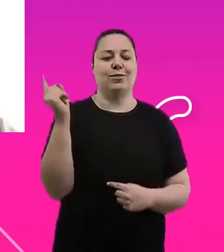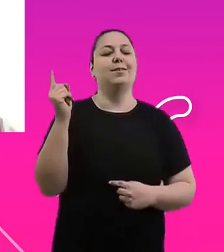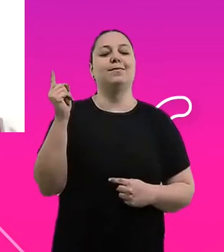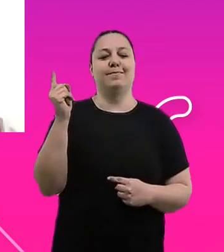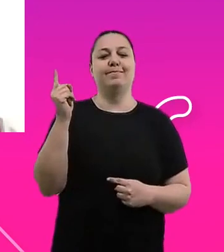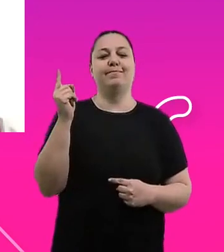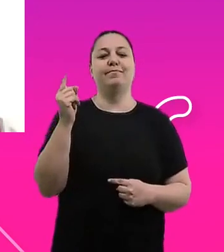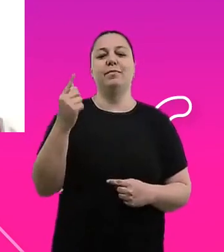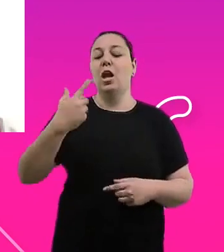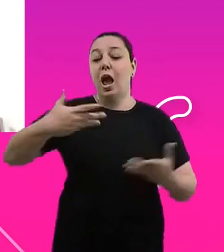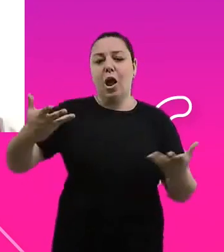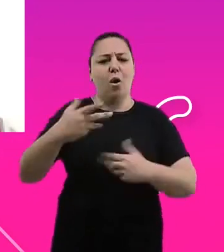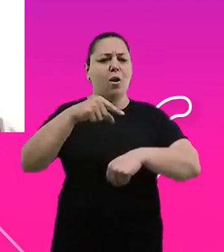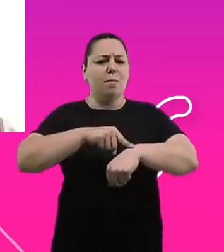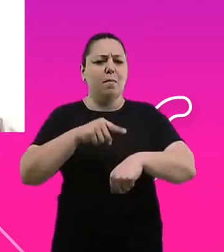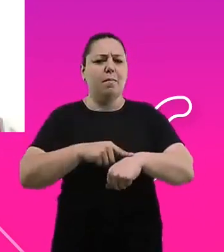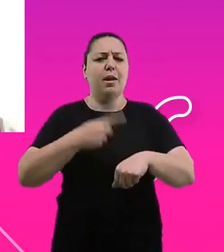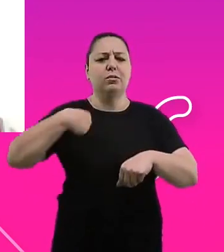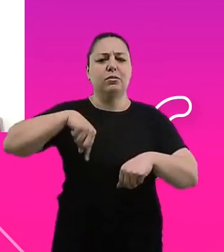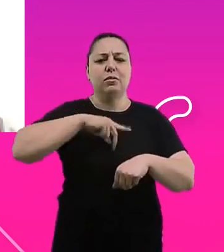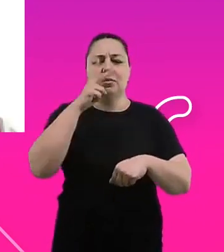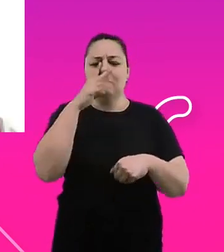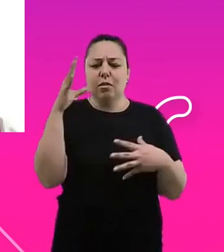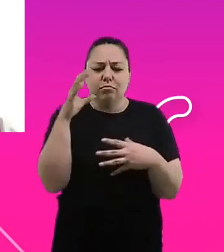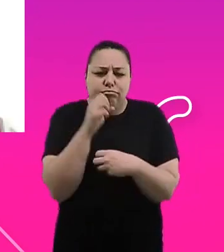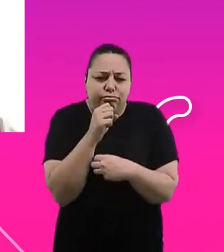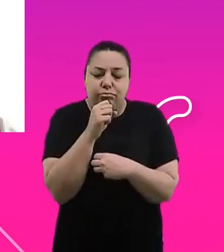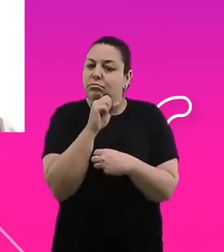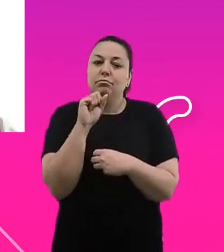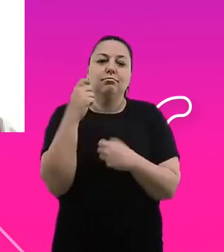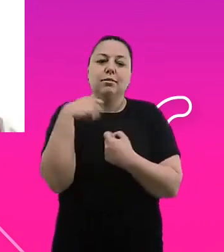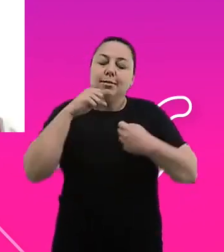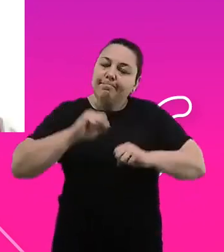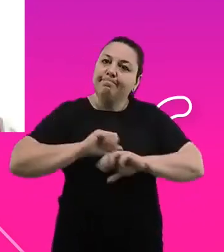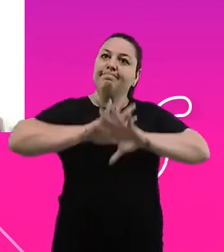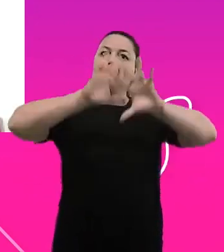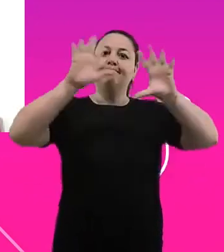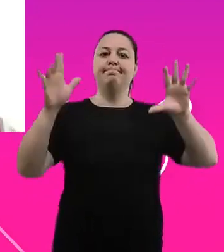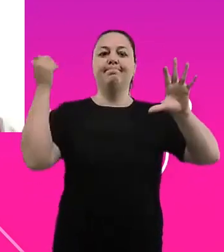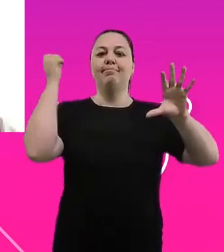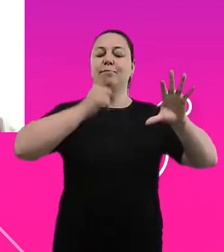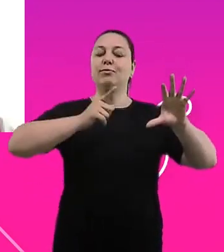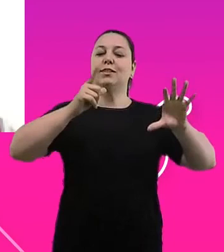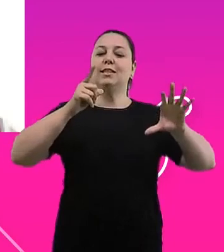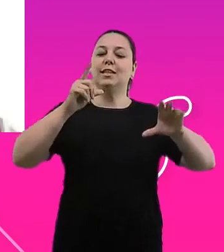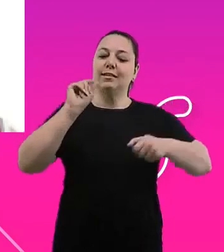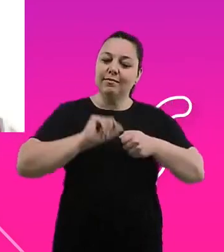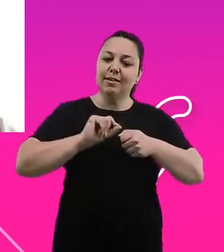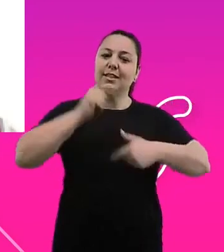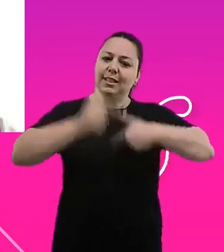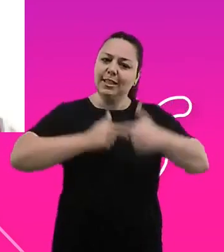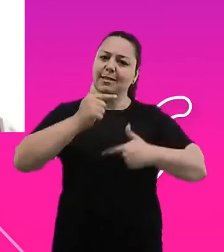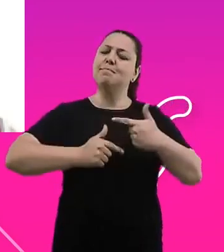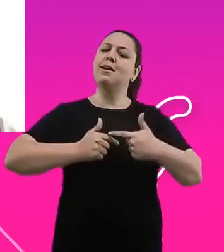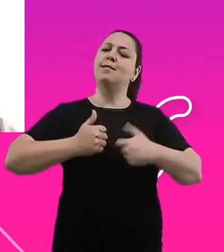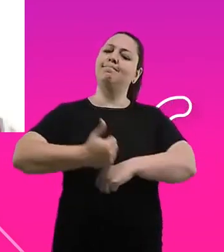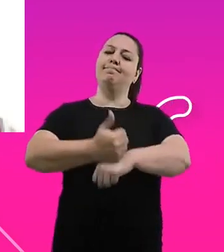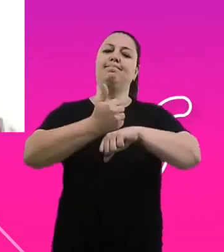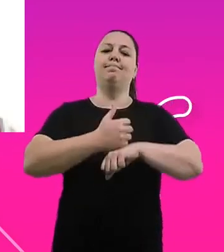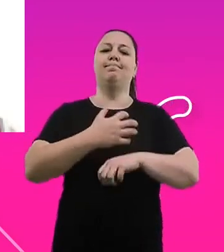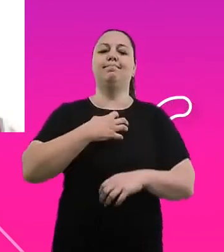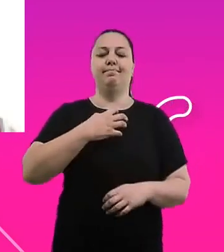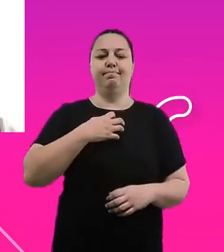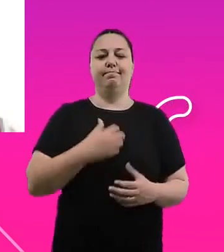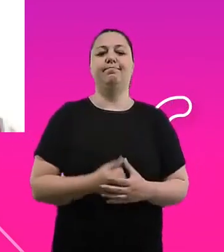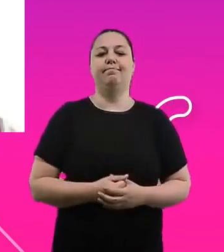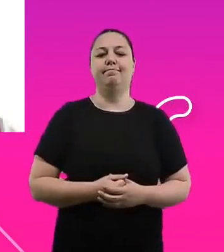apagada, assim, eu sou muito otimista. Então, brilha do seu jeito aí, que a gente brilha do nosso jeito aqui, né? Porque a gente tem seguidor e like, estamos aqui falando. Cara, é